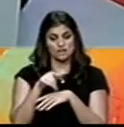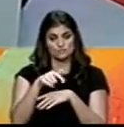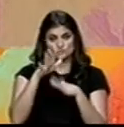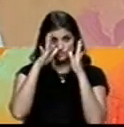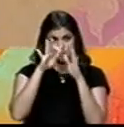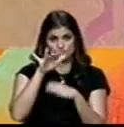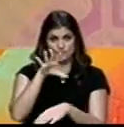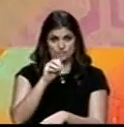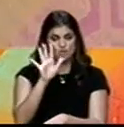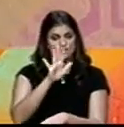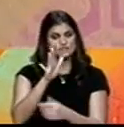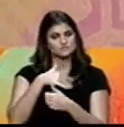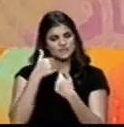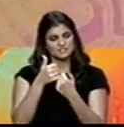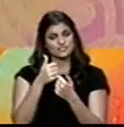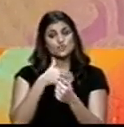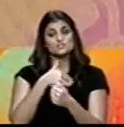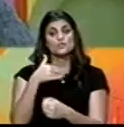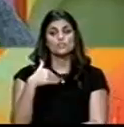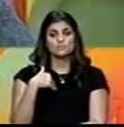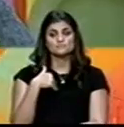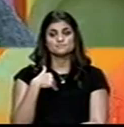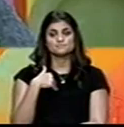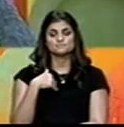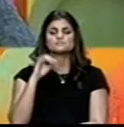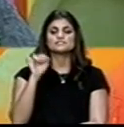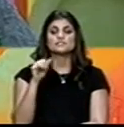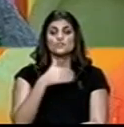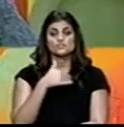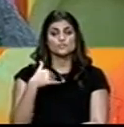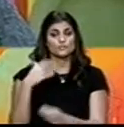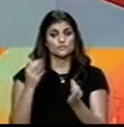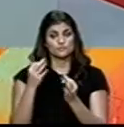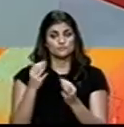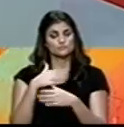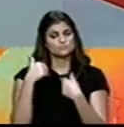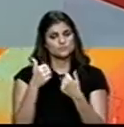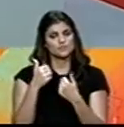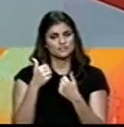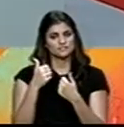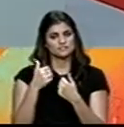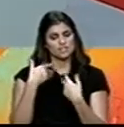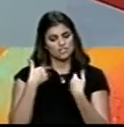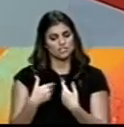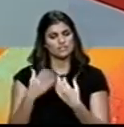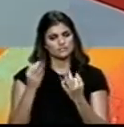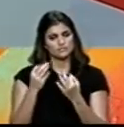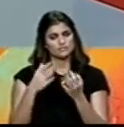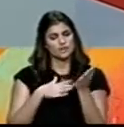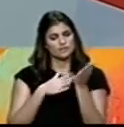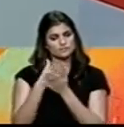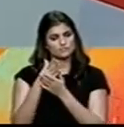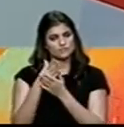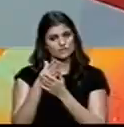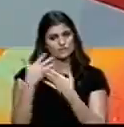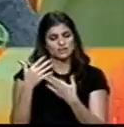Olá, Hélio, como estás? Bem, muito obrigado. Com saúde? Cheio de saúde, graças família a também? Deus. Tudo bem, graças a Deus. Então, ficamos descansados. Vamos continuar a